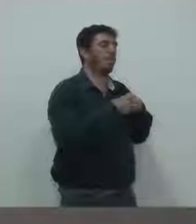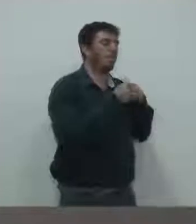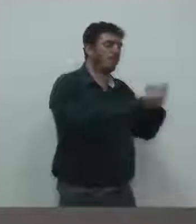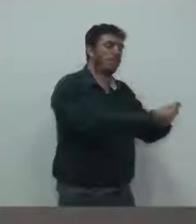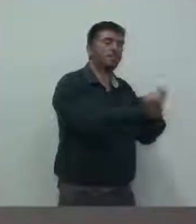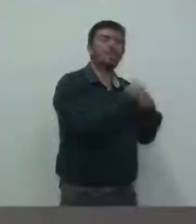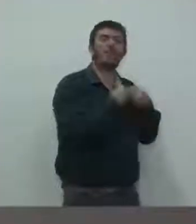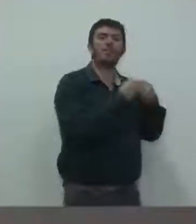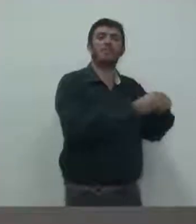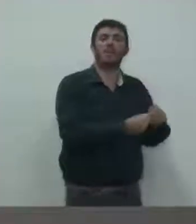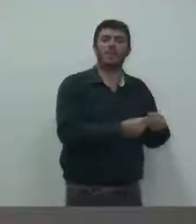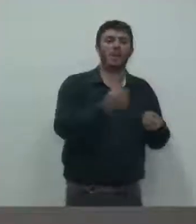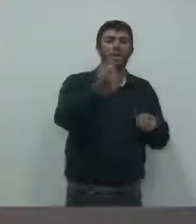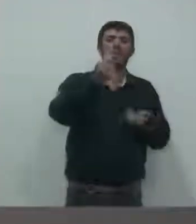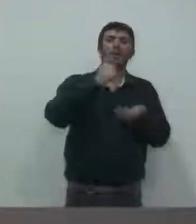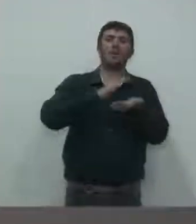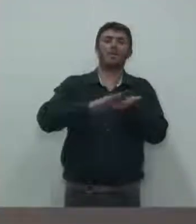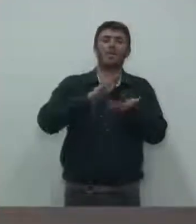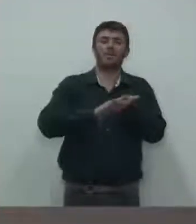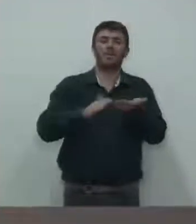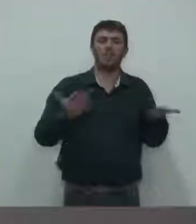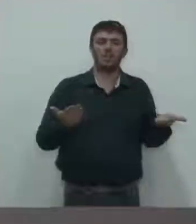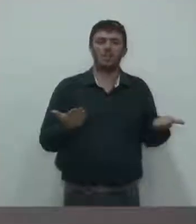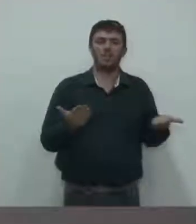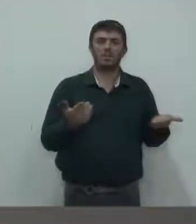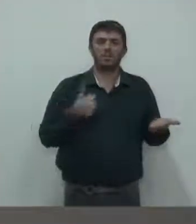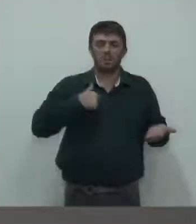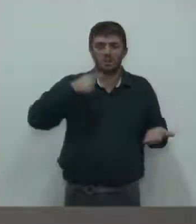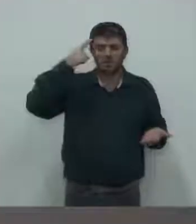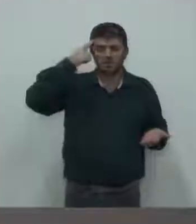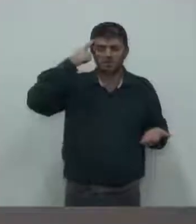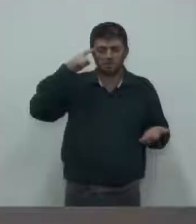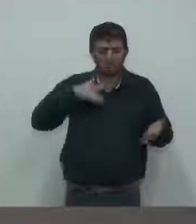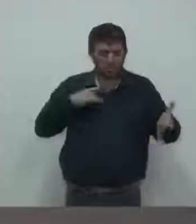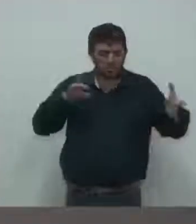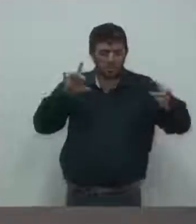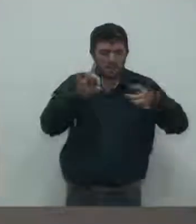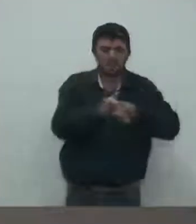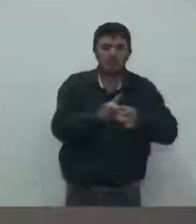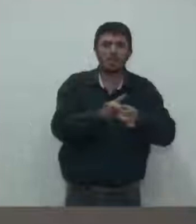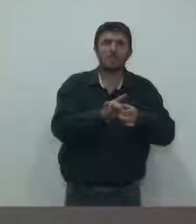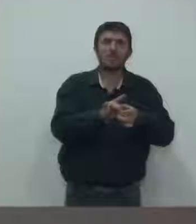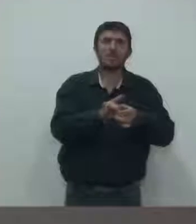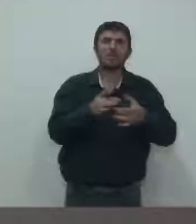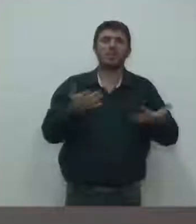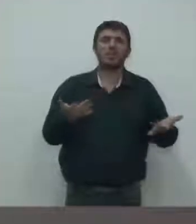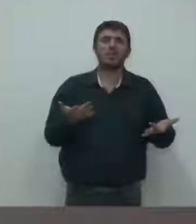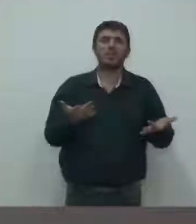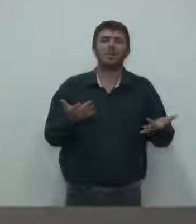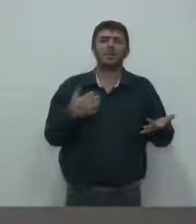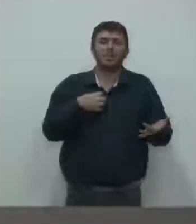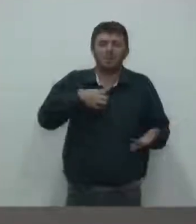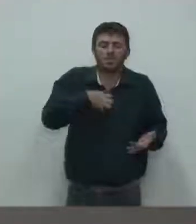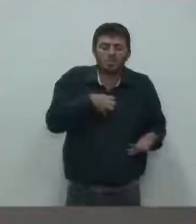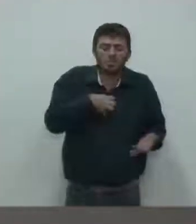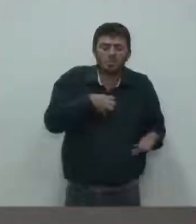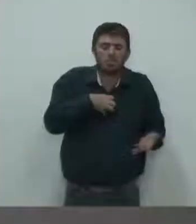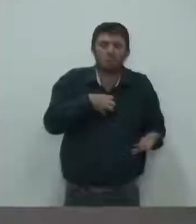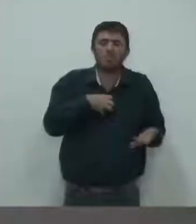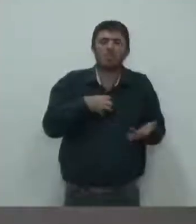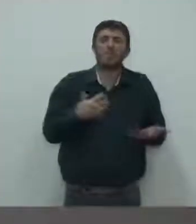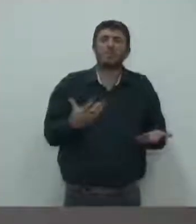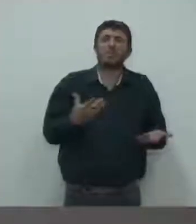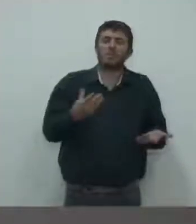pensar junto o que eu sinto falta nessas questões. Principalmente a questão do indicador de desempenho. Fica aqui novamente